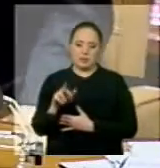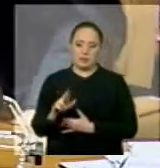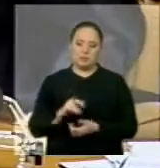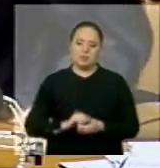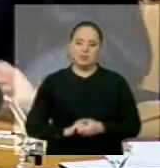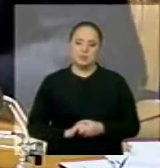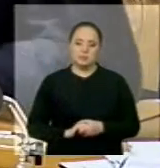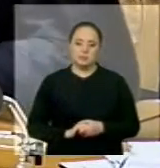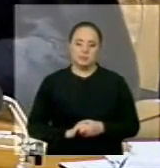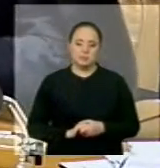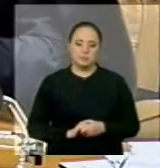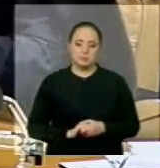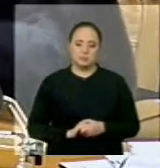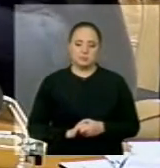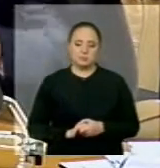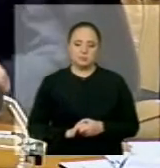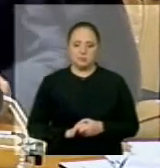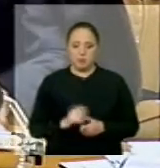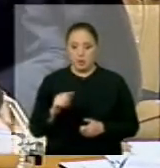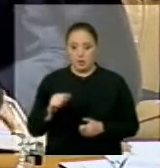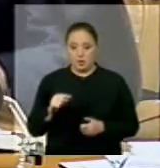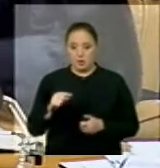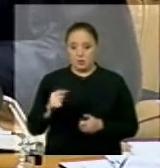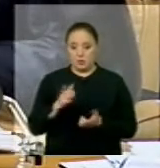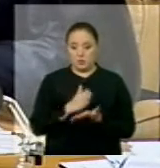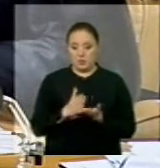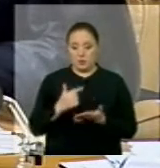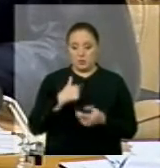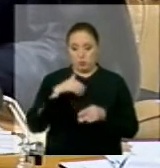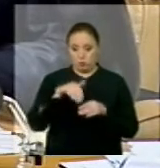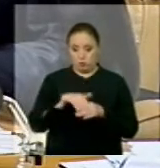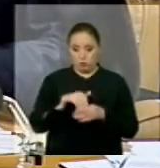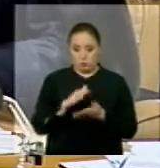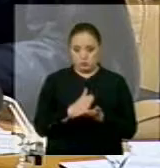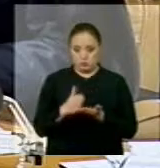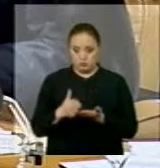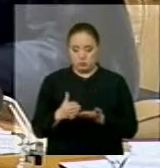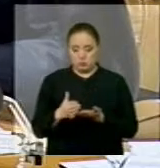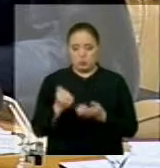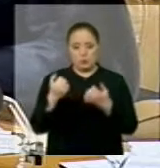Senhor presidente, na parte seguinte do voto que trago à colação,